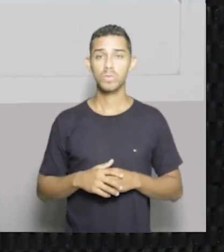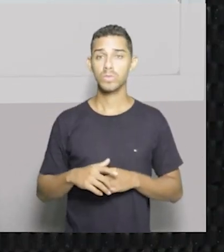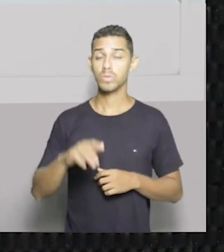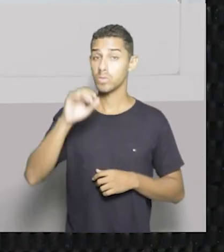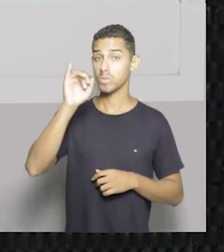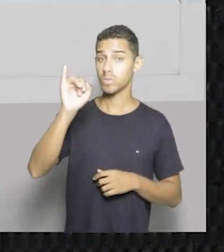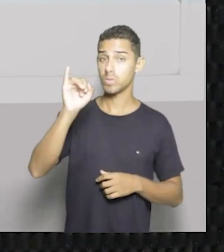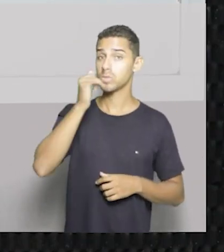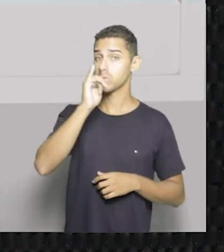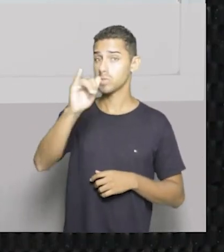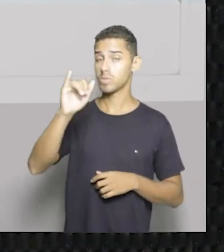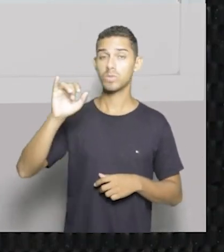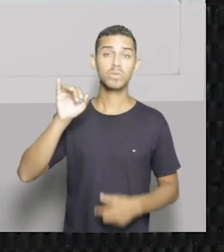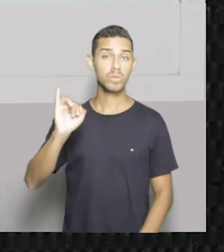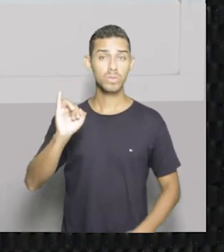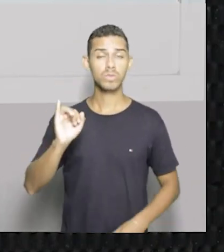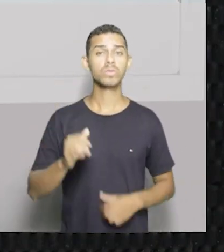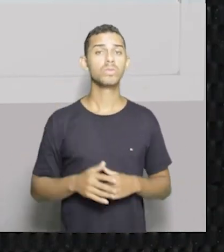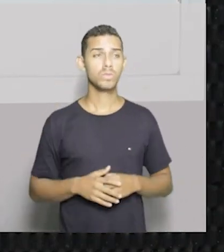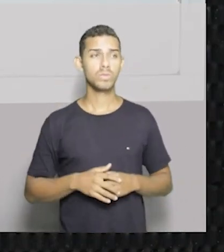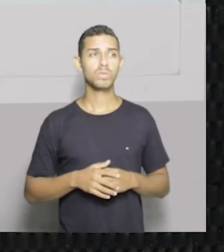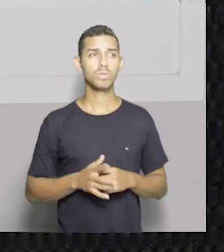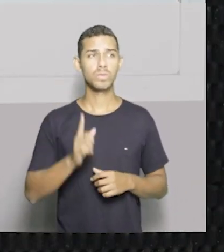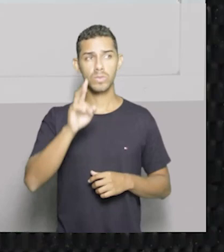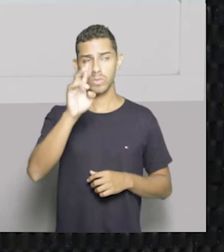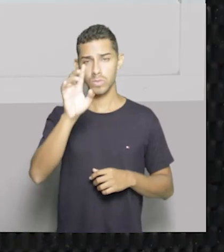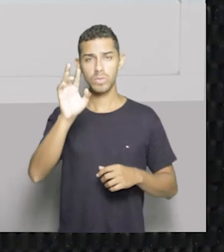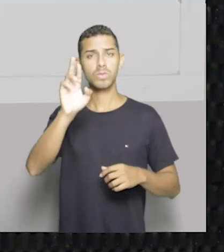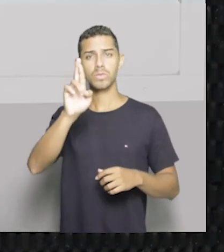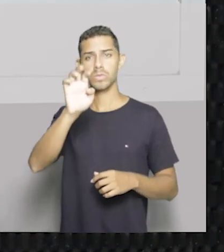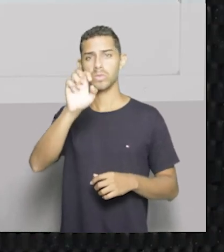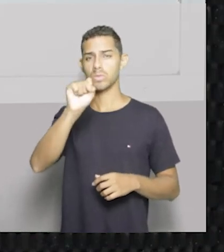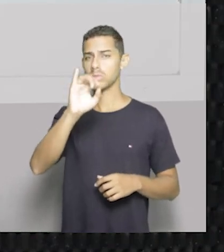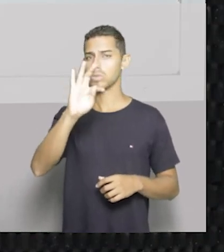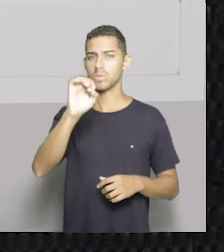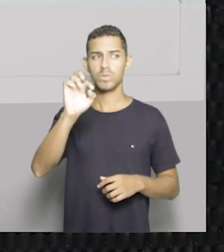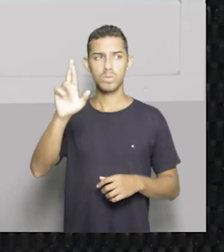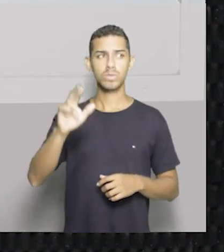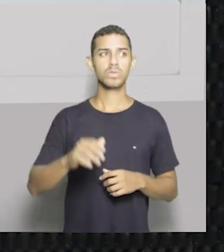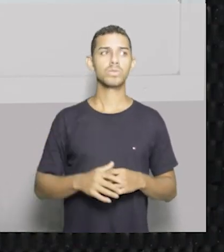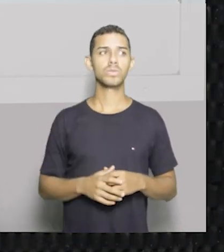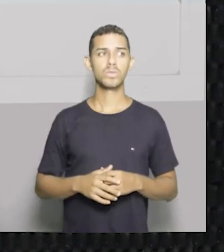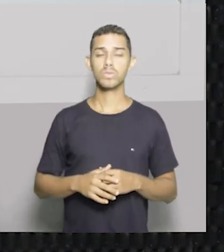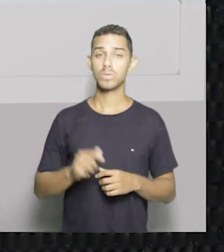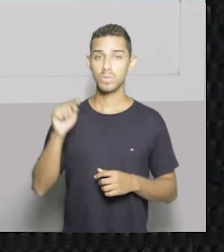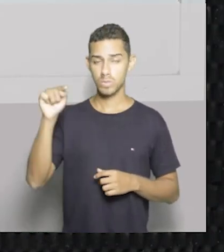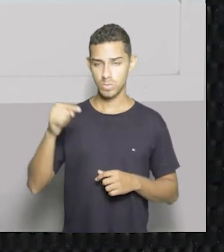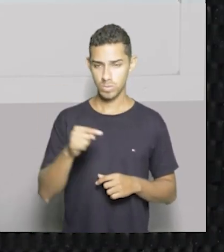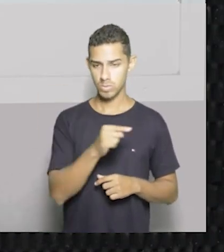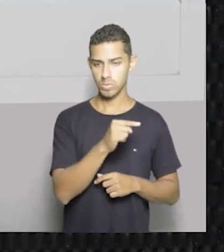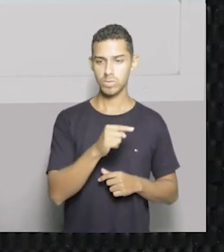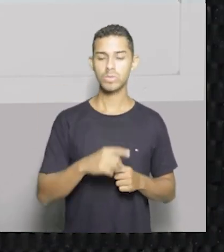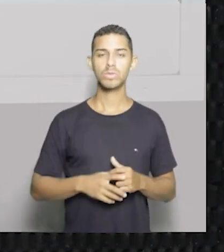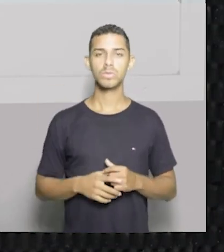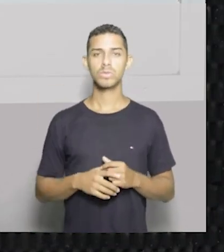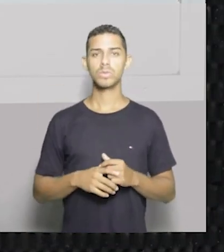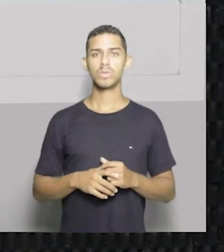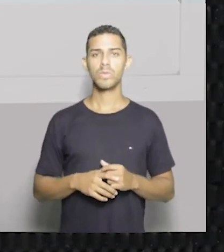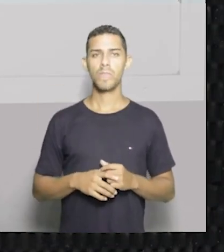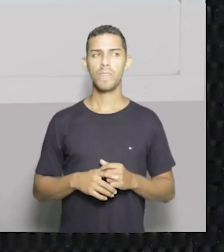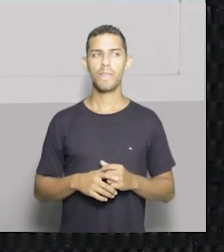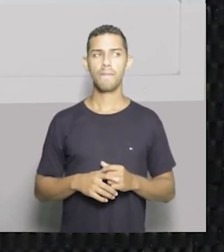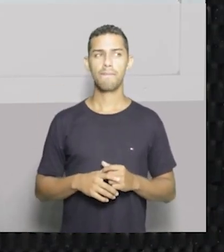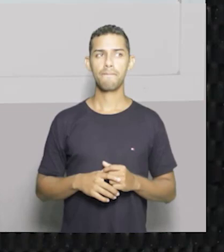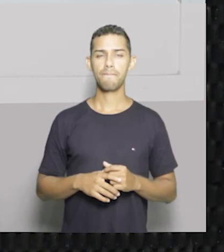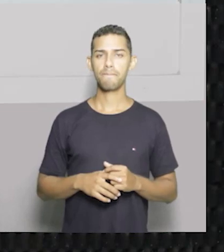Essa corrente I, ela passa no resistor, daqui ela vem para esse lado do circuito,